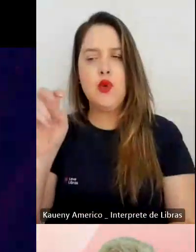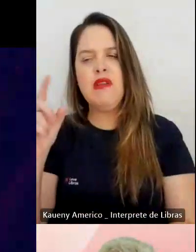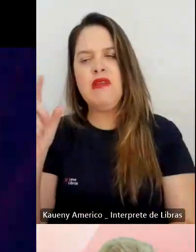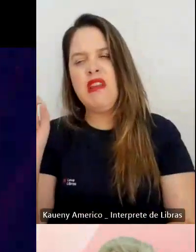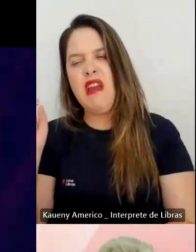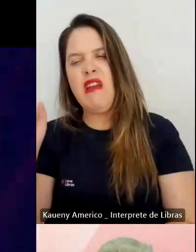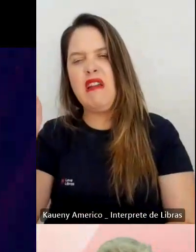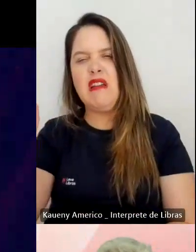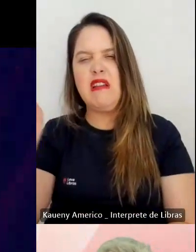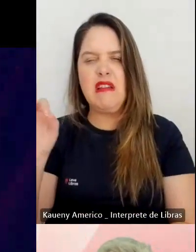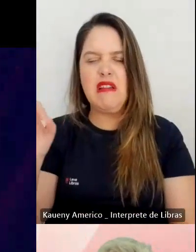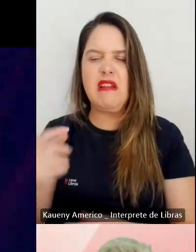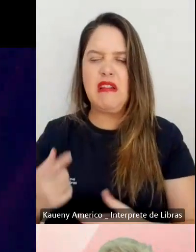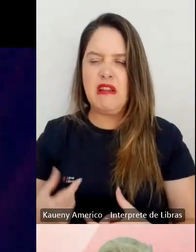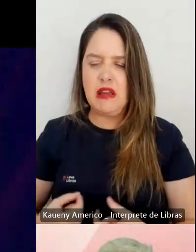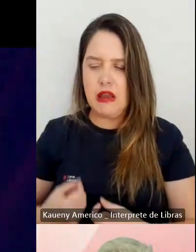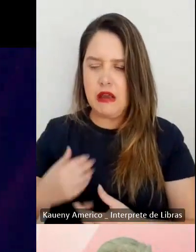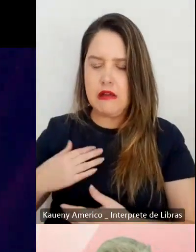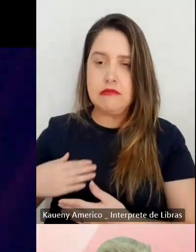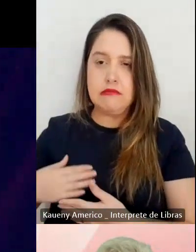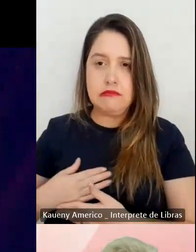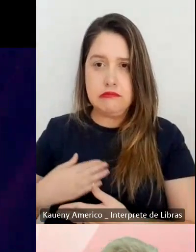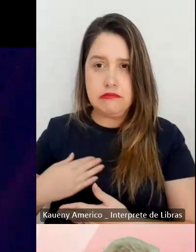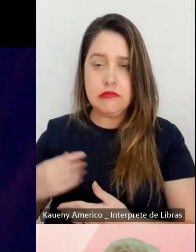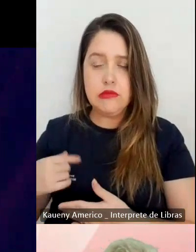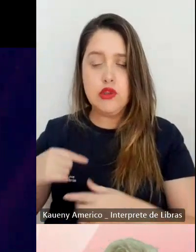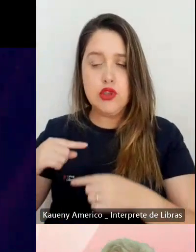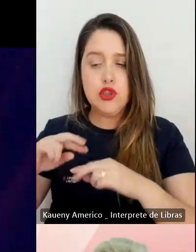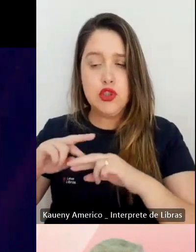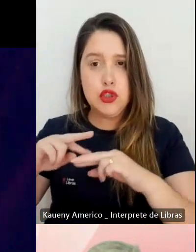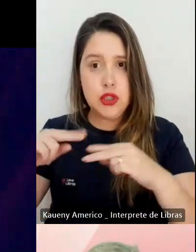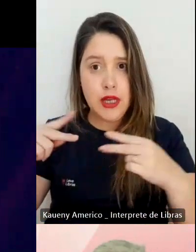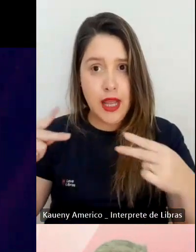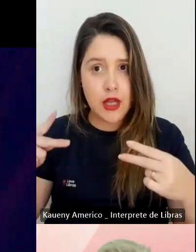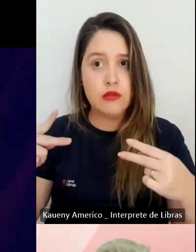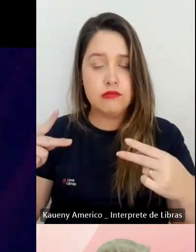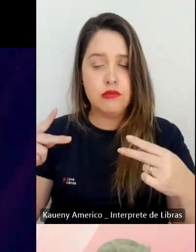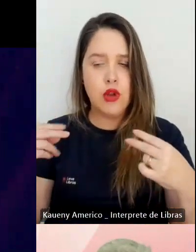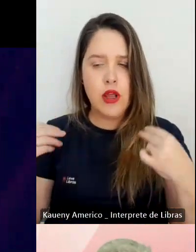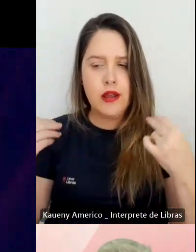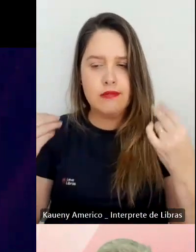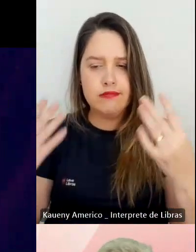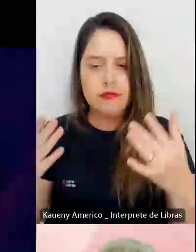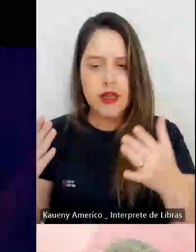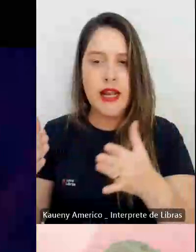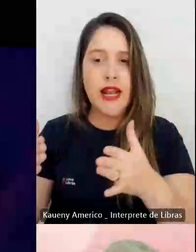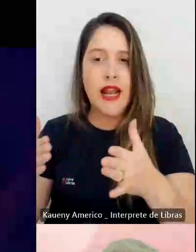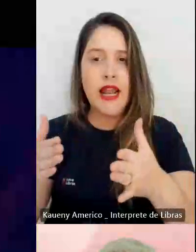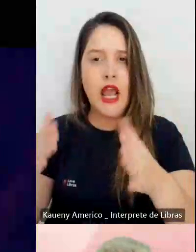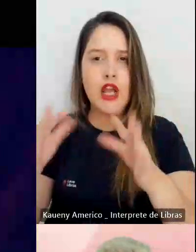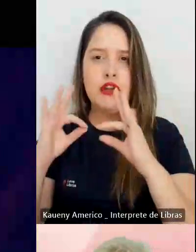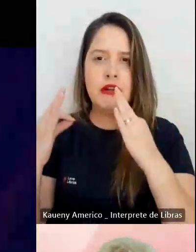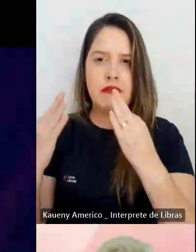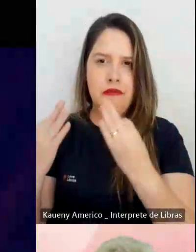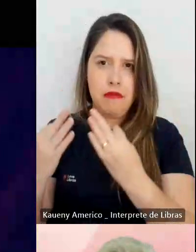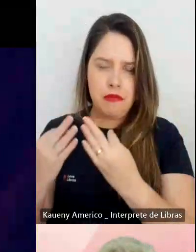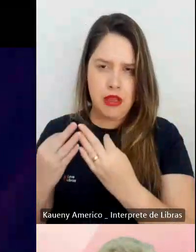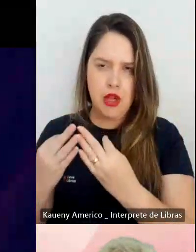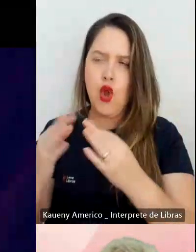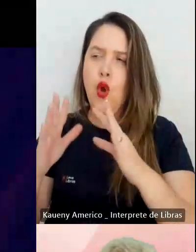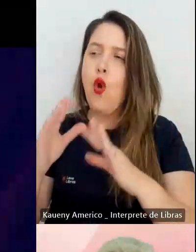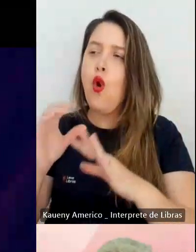estão relacionados a essas mutações genéticas, que são herdadas na linhagem familiar. Ou seja, a grande